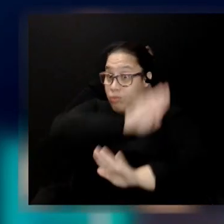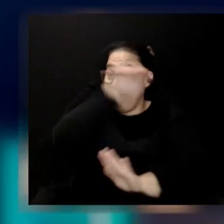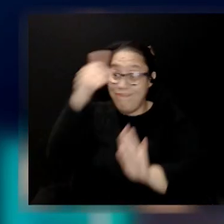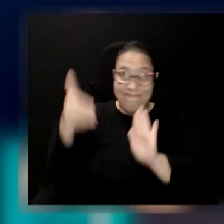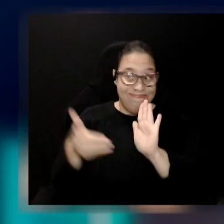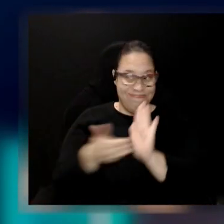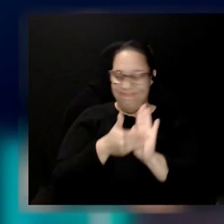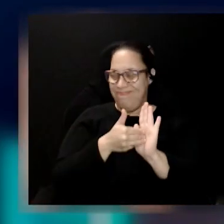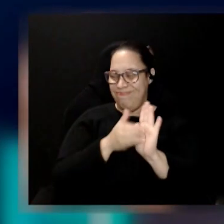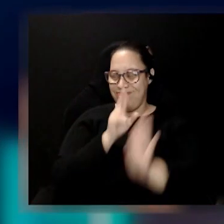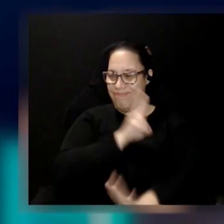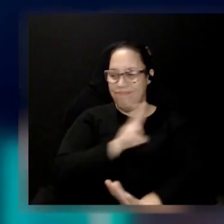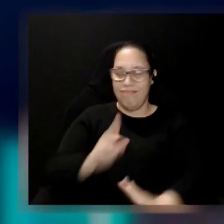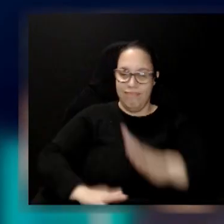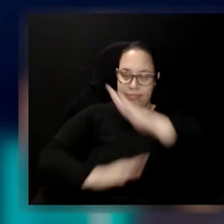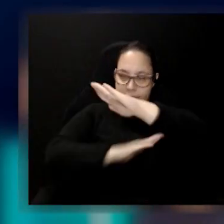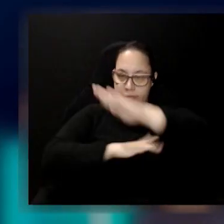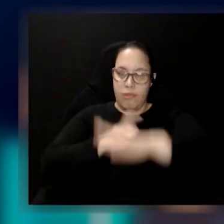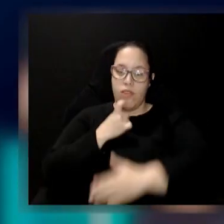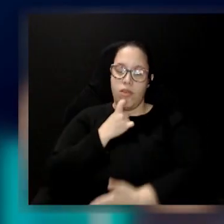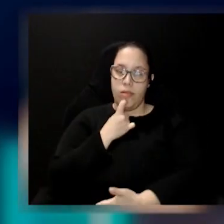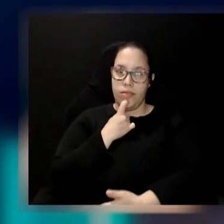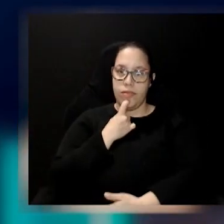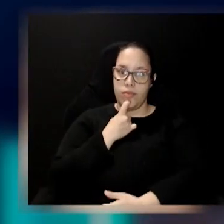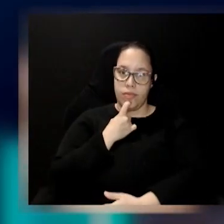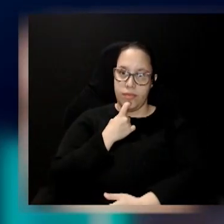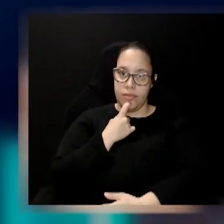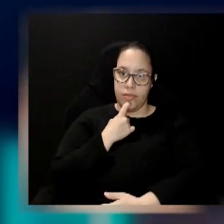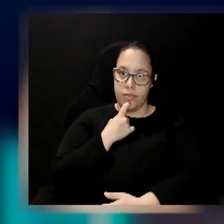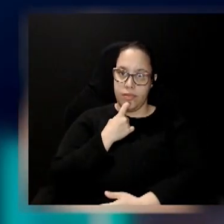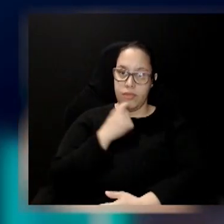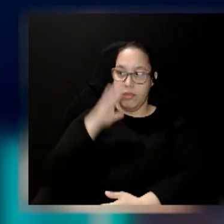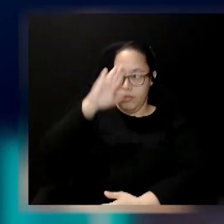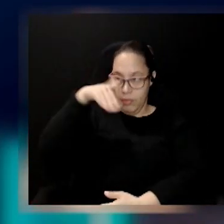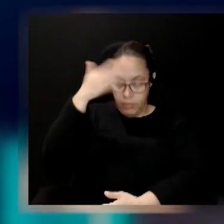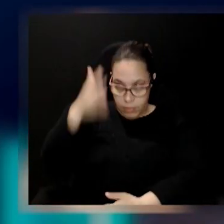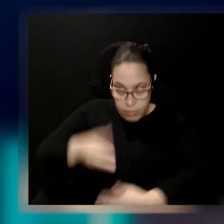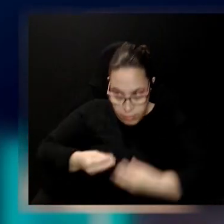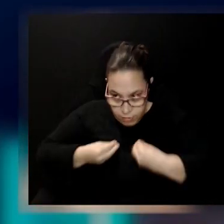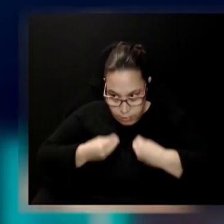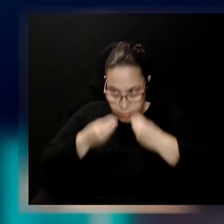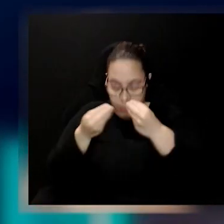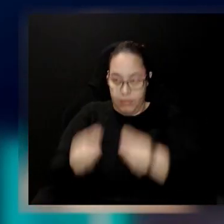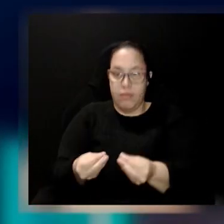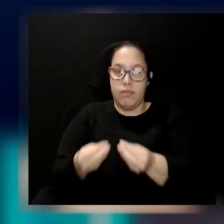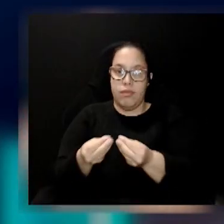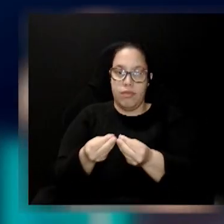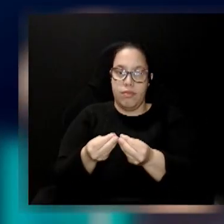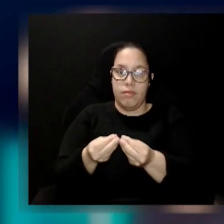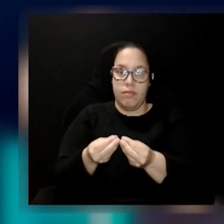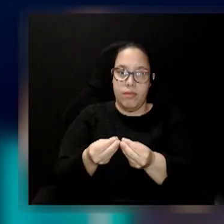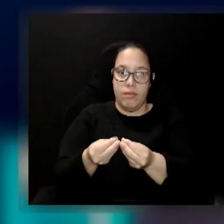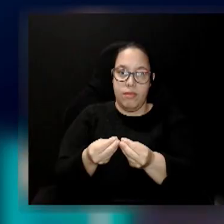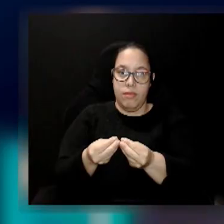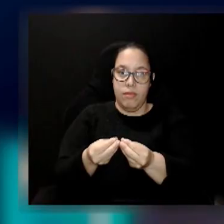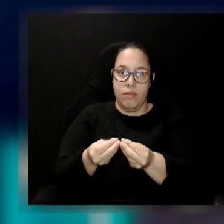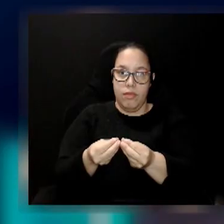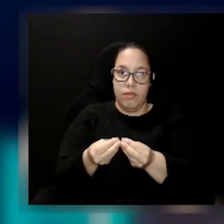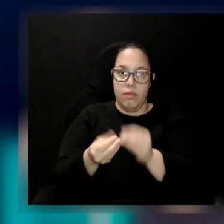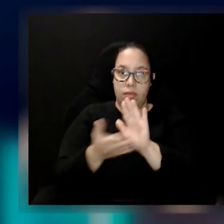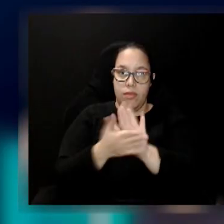Câmara Municipal de Campinas, é uma honra conceder a você este mérito